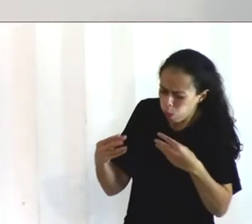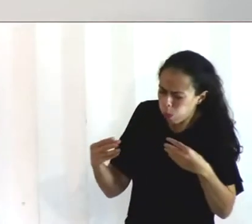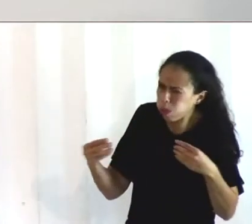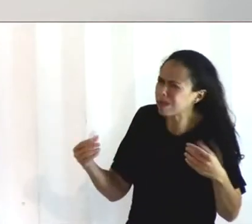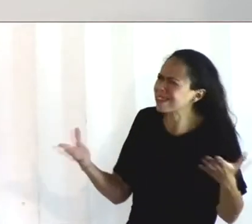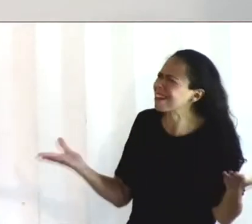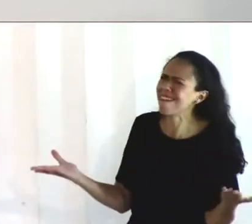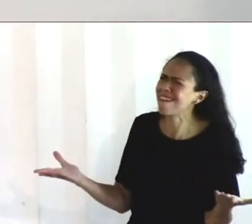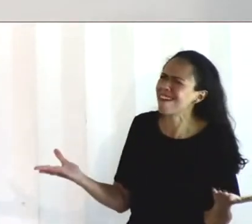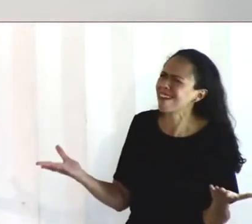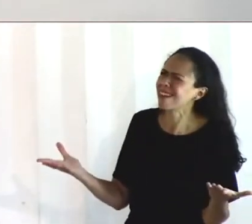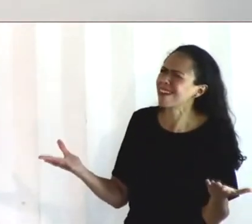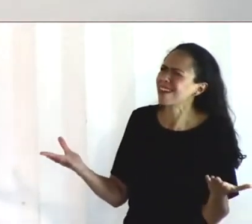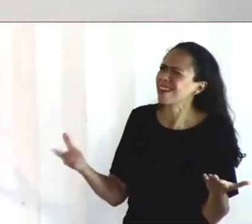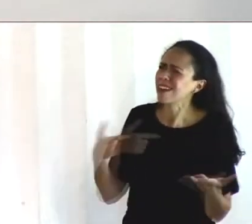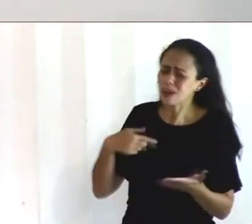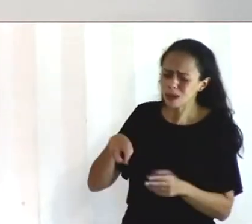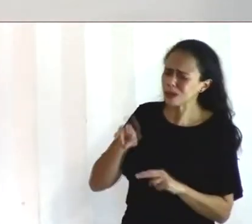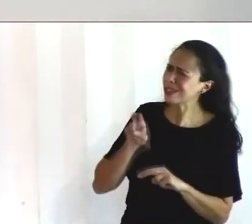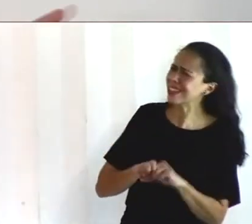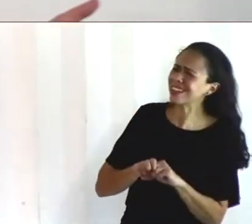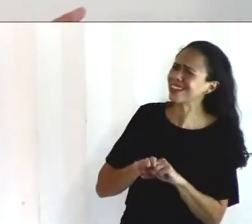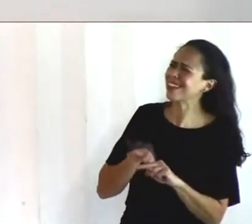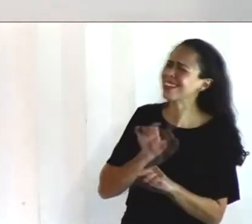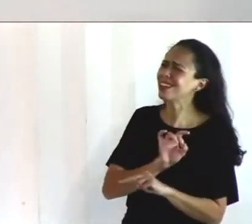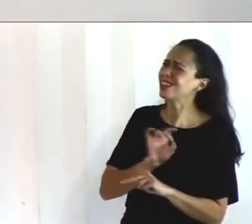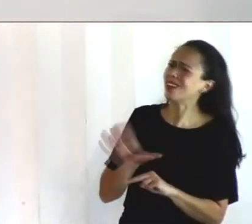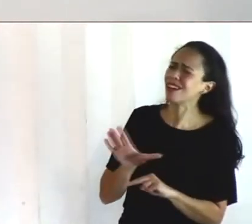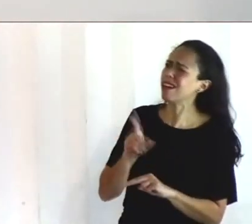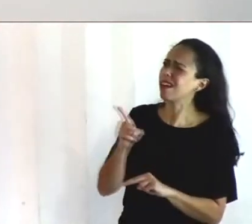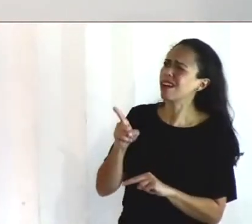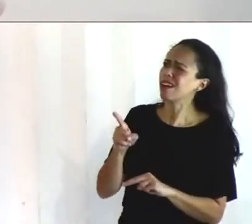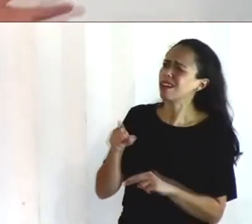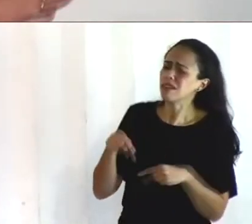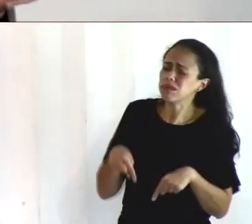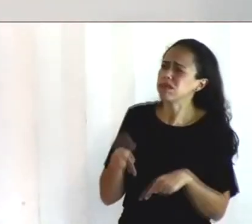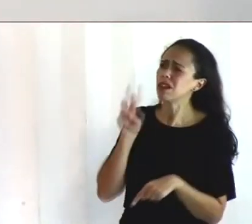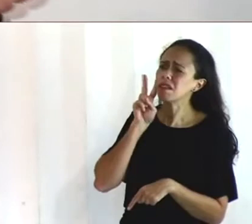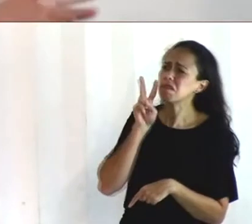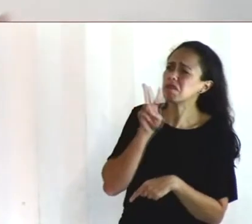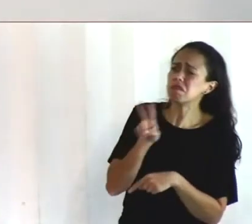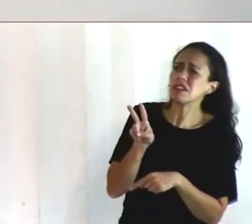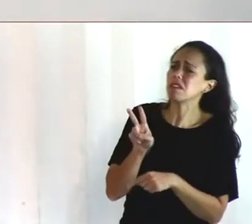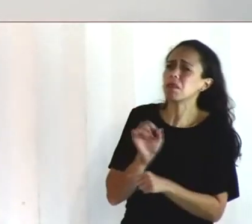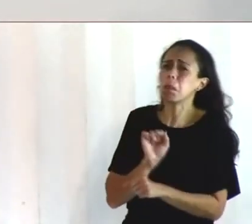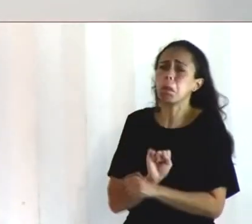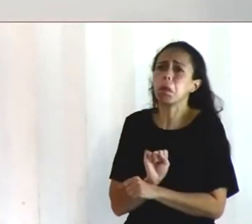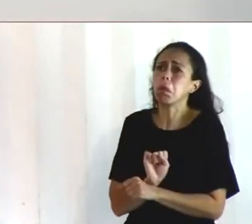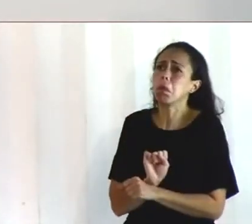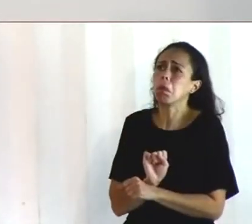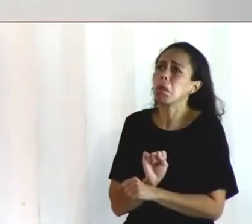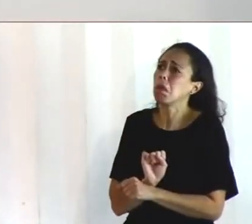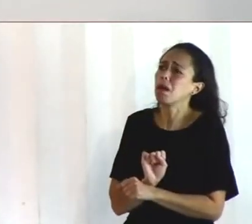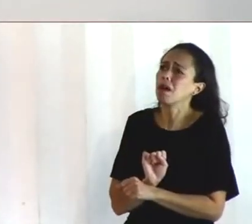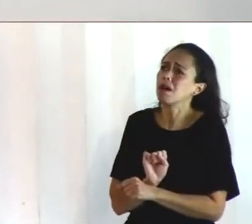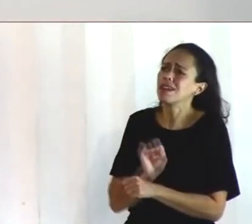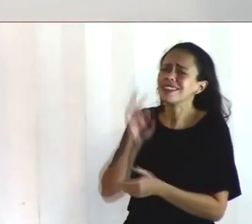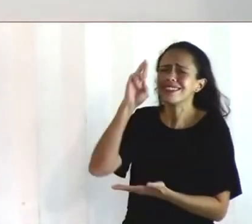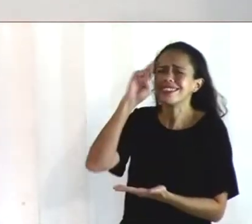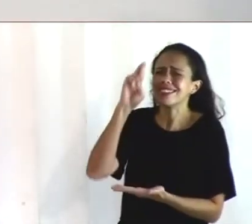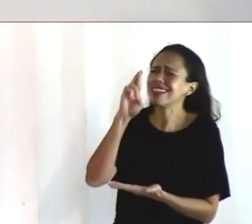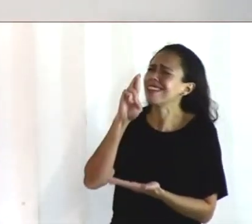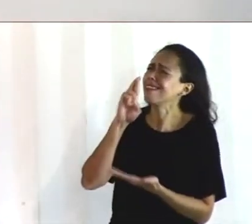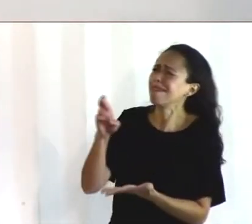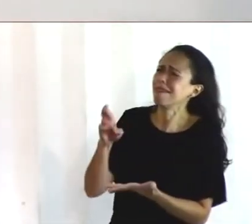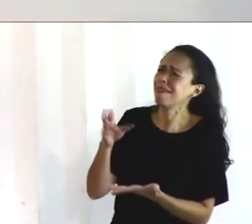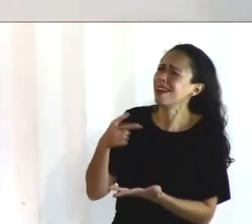os dirigentes desse culto vão fazer. E hoje nós fomos dirigidos de maneira tão linda pelo grupo de louvor, pelos nossos hinos. Meu Deus, enquanto